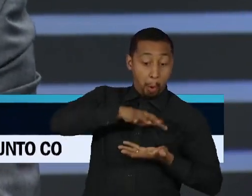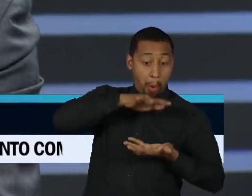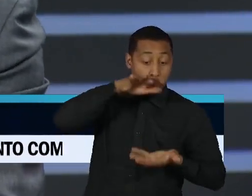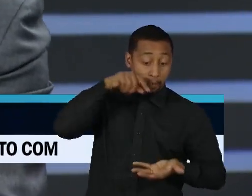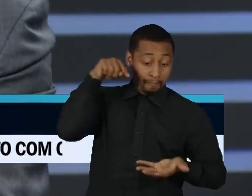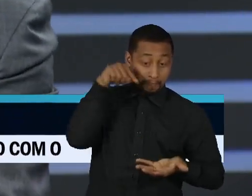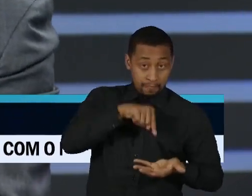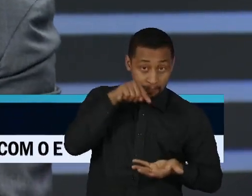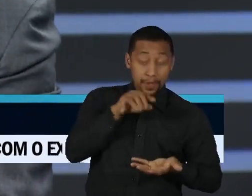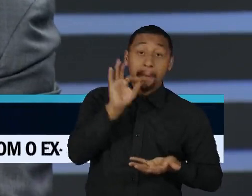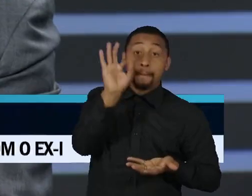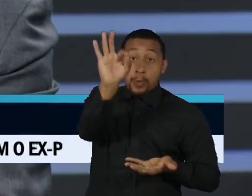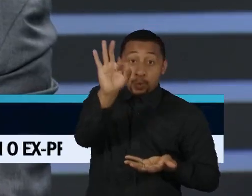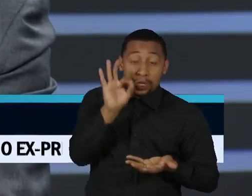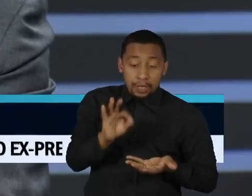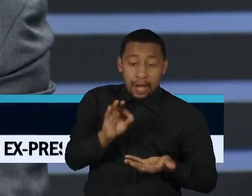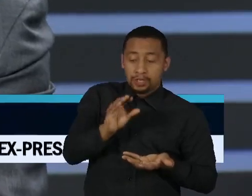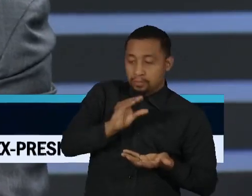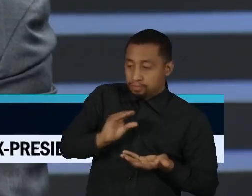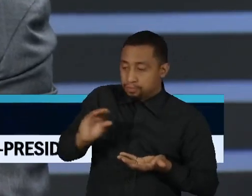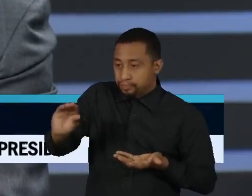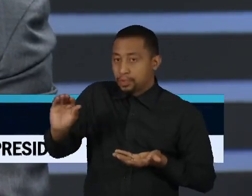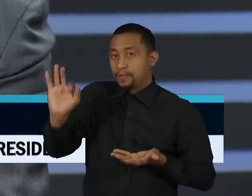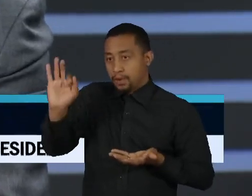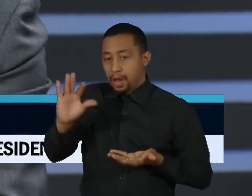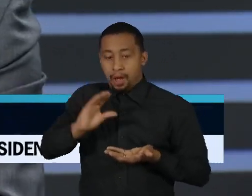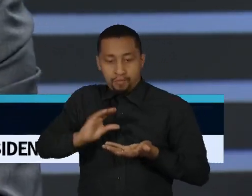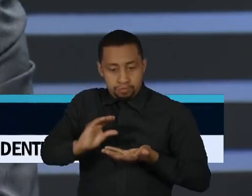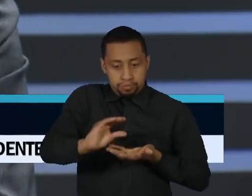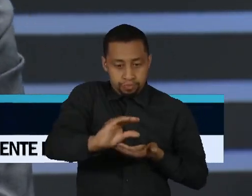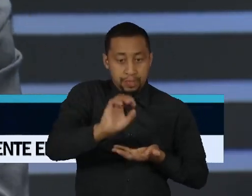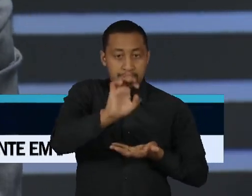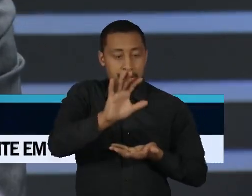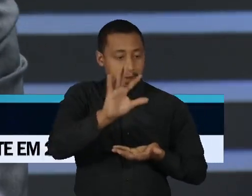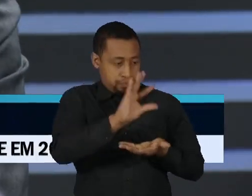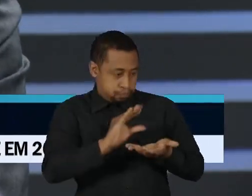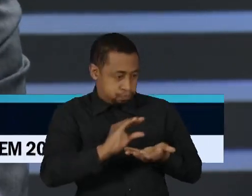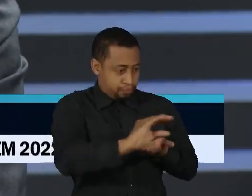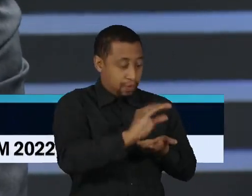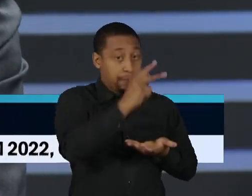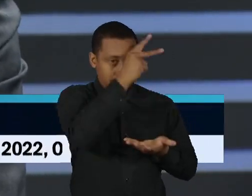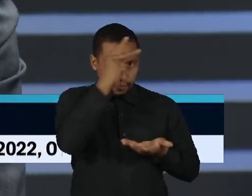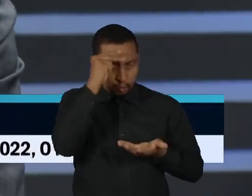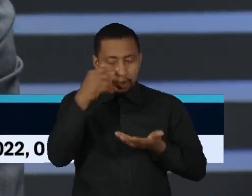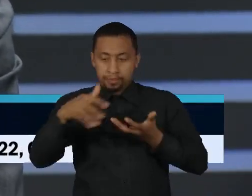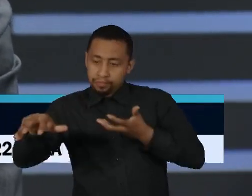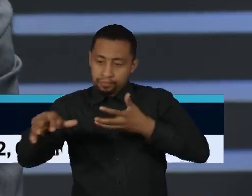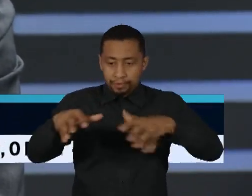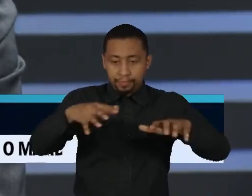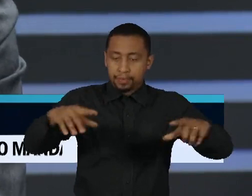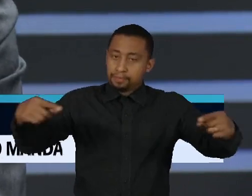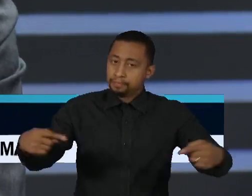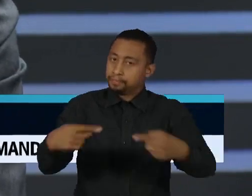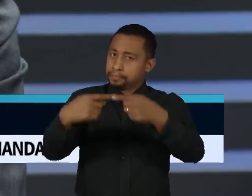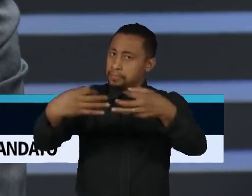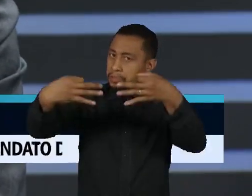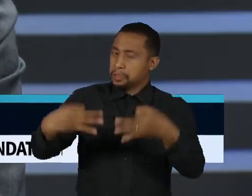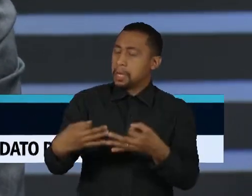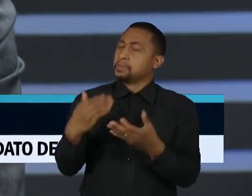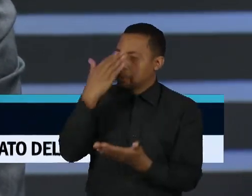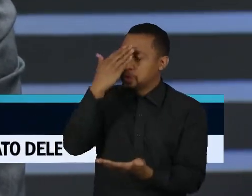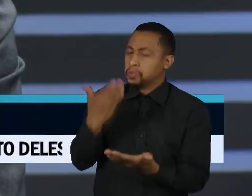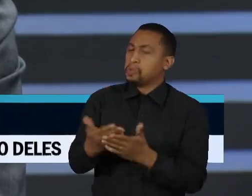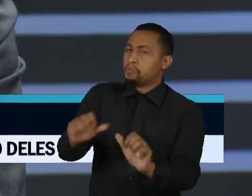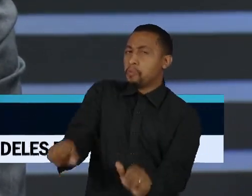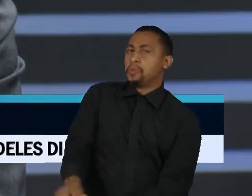recurso então é mais fácil do que dividir a pobreza a falta de recurso então a gente espera que isso aconteça Espero que o Bernardo a pia esteja tenha razão